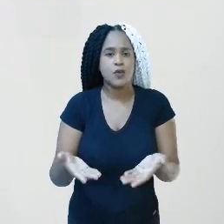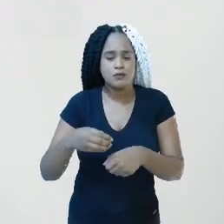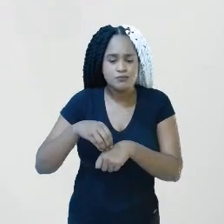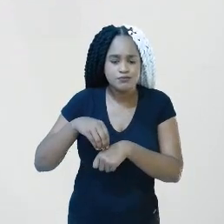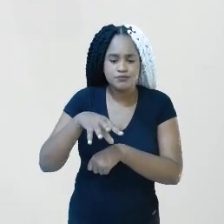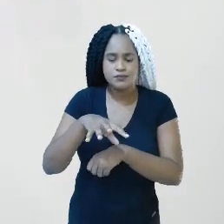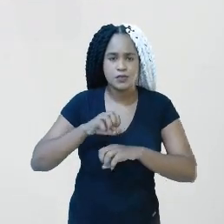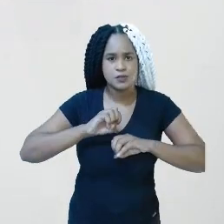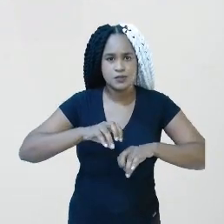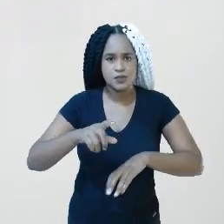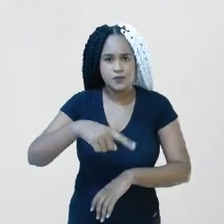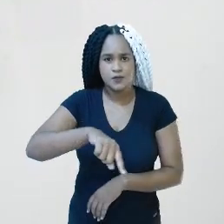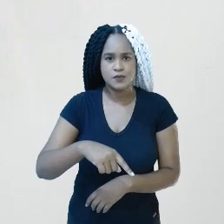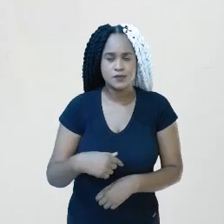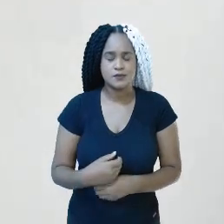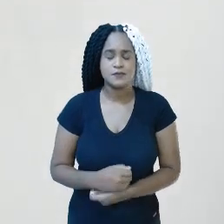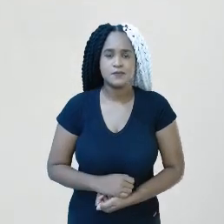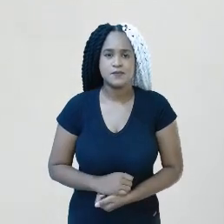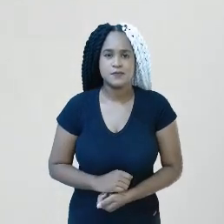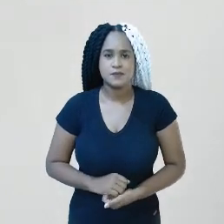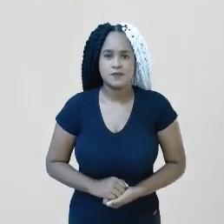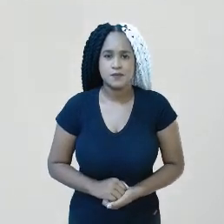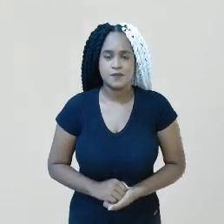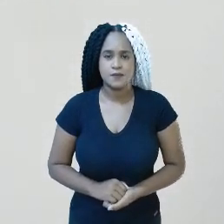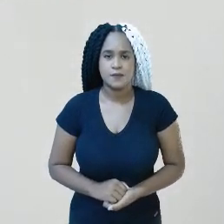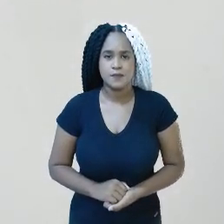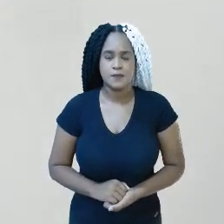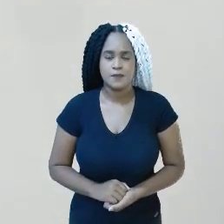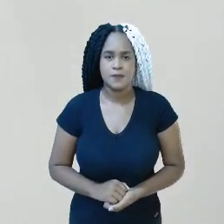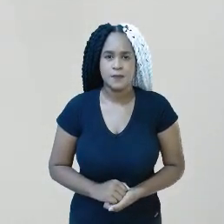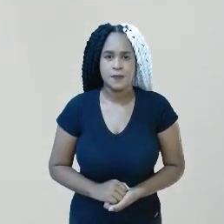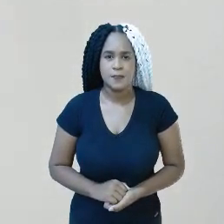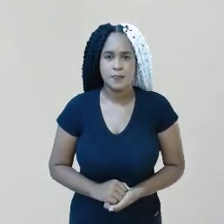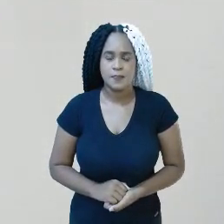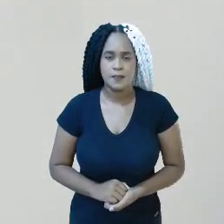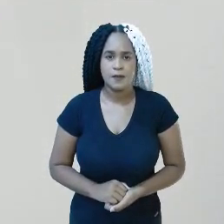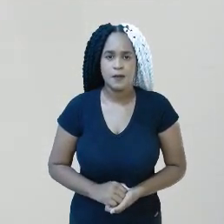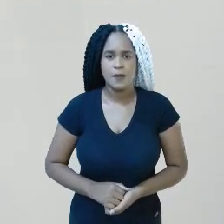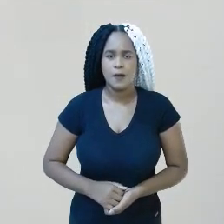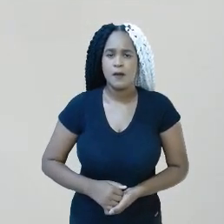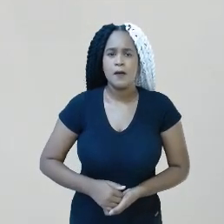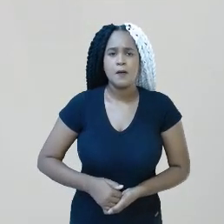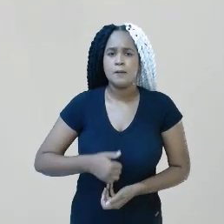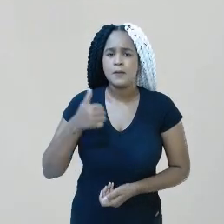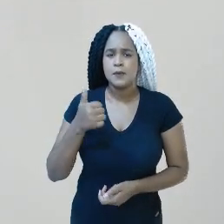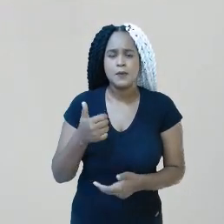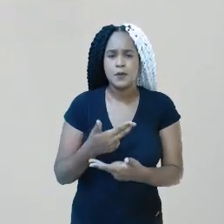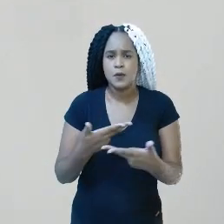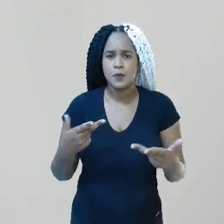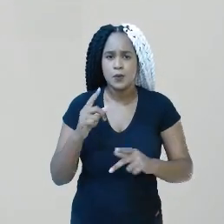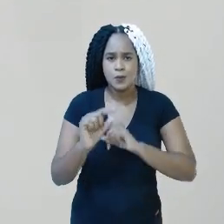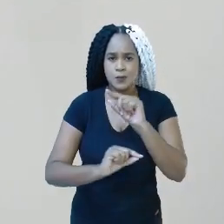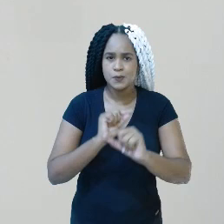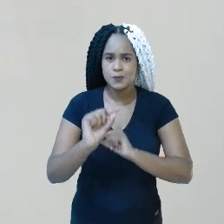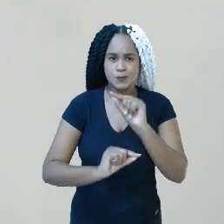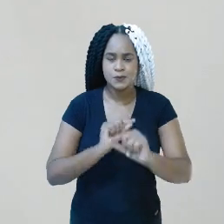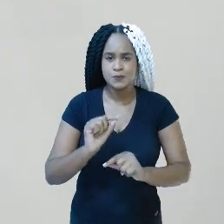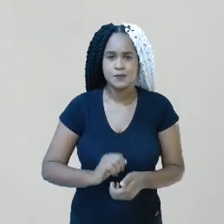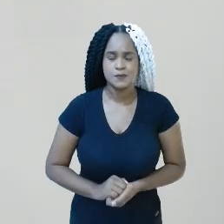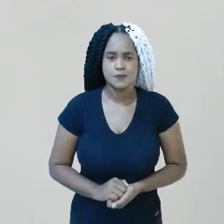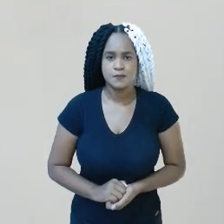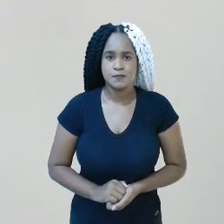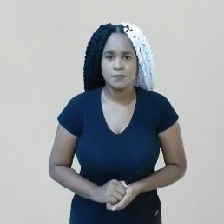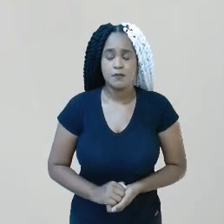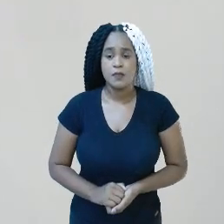bom? Então, vamos lá, vamos seguindo para ciências. Primeira pergunta, primeira coisa que a gente repara, isso